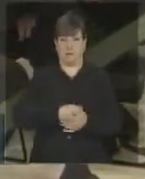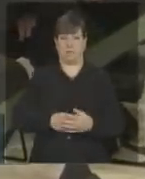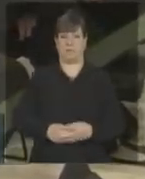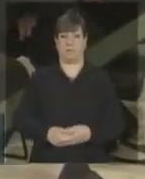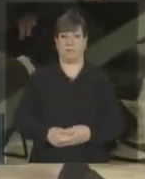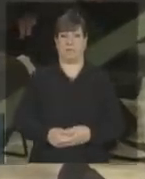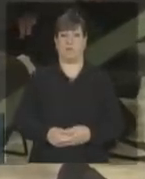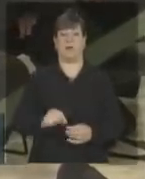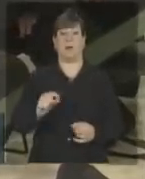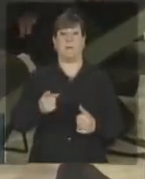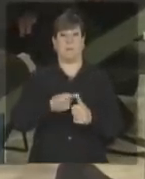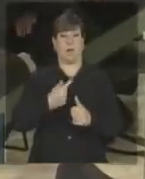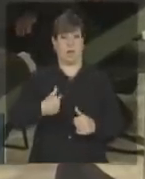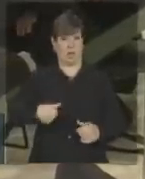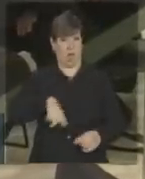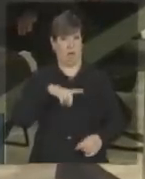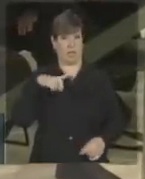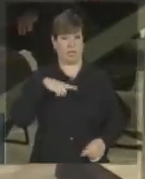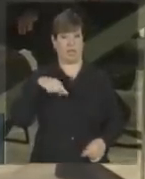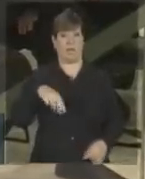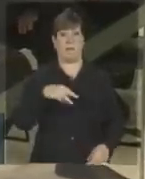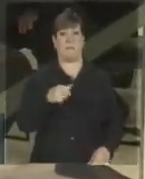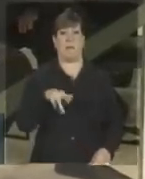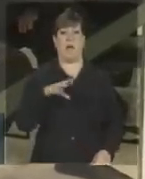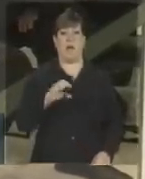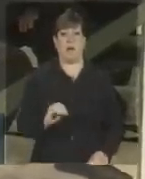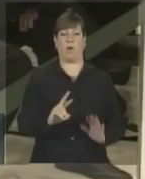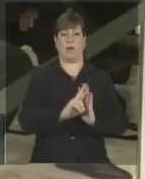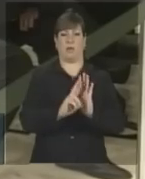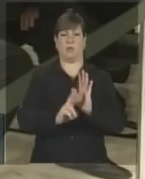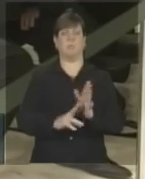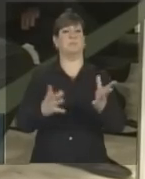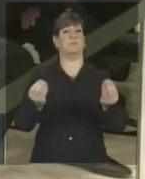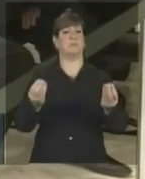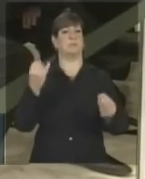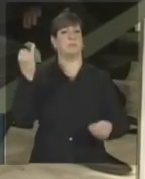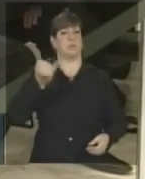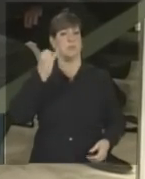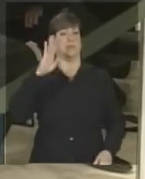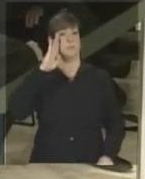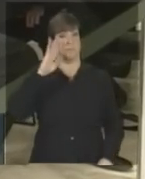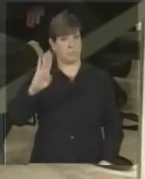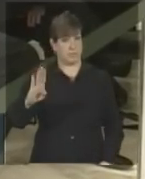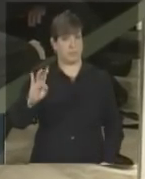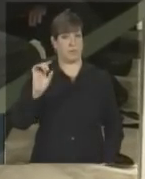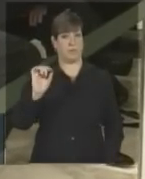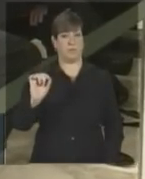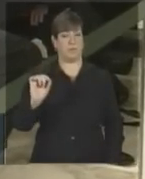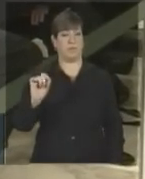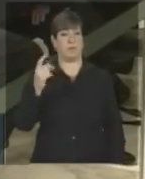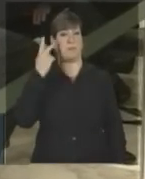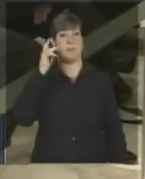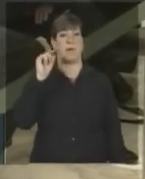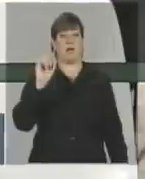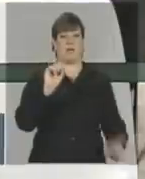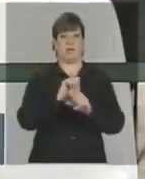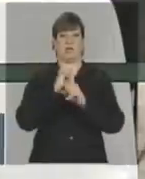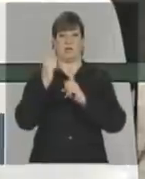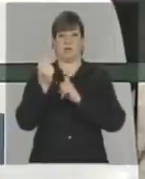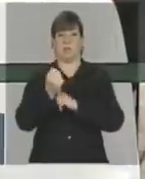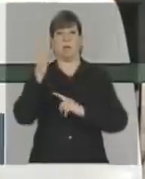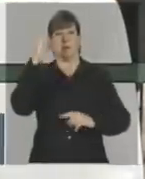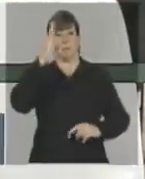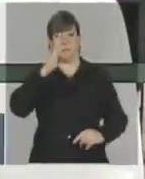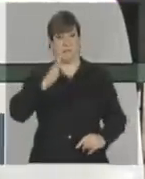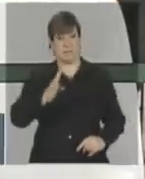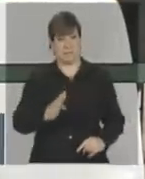primeiro, que nós temos nesse momento um marco regulatório extremamente importante, fundamental, para que a sociedade brasileira